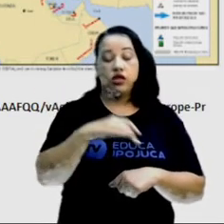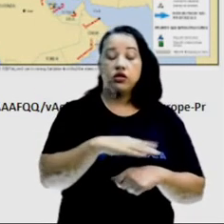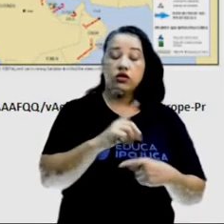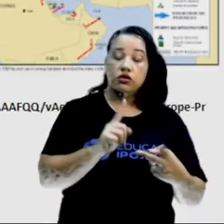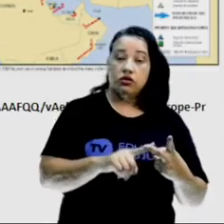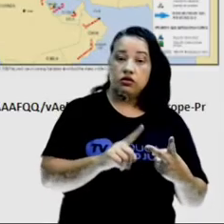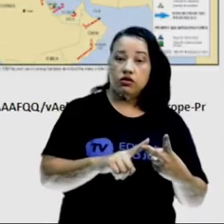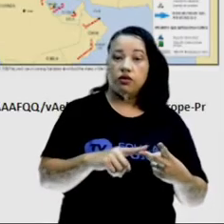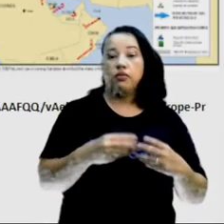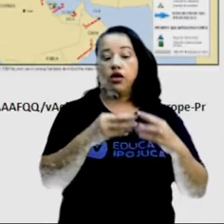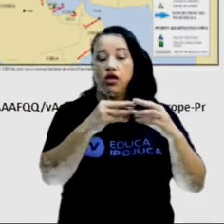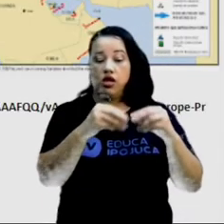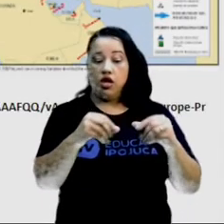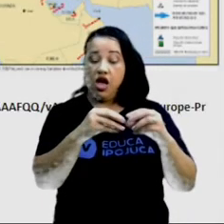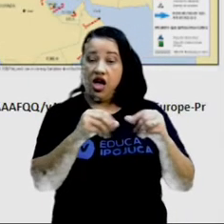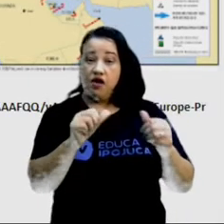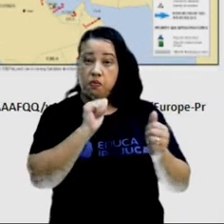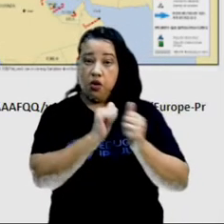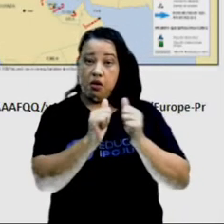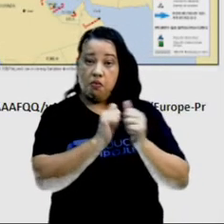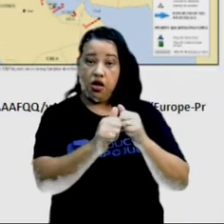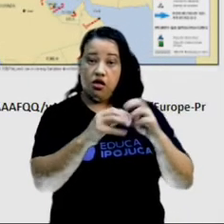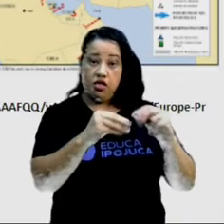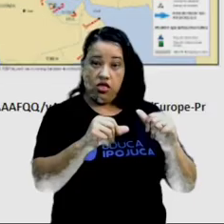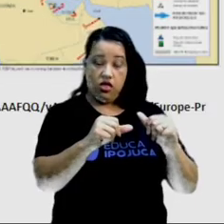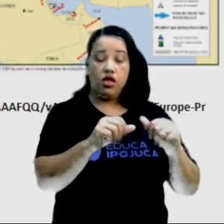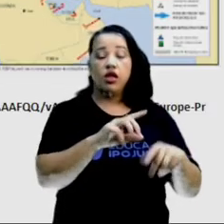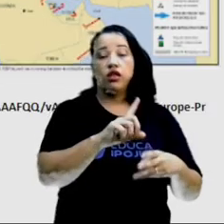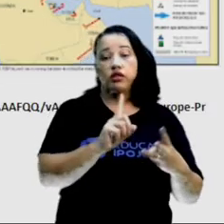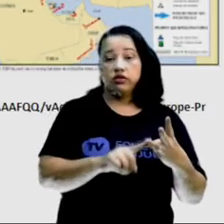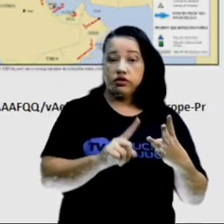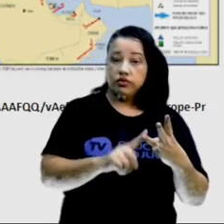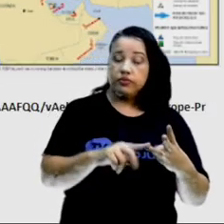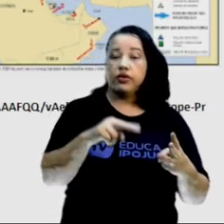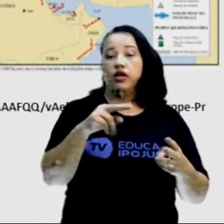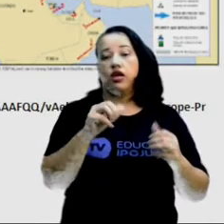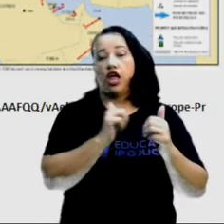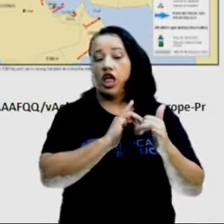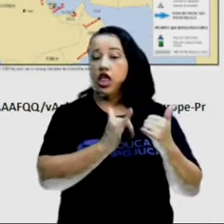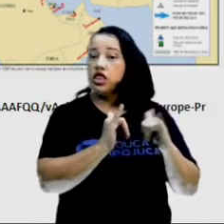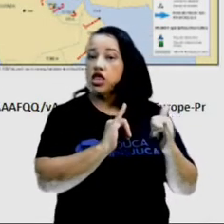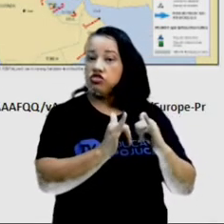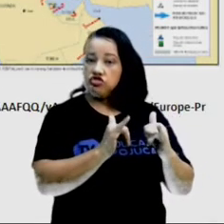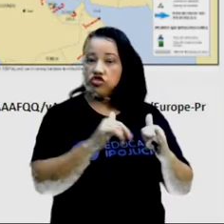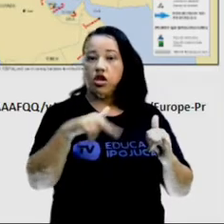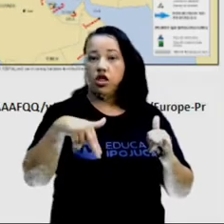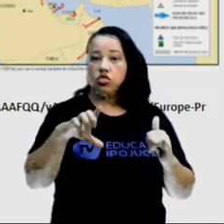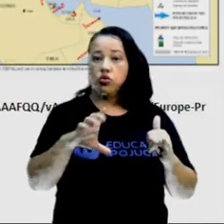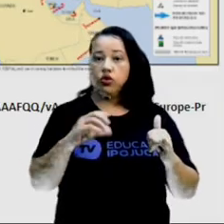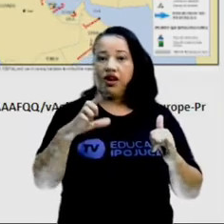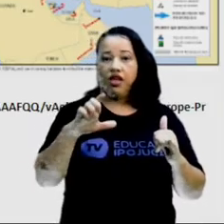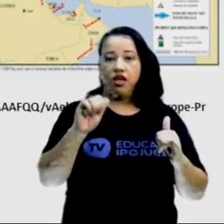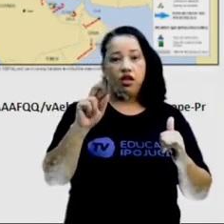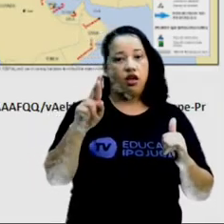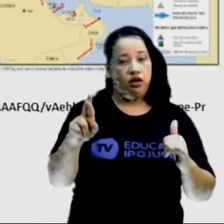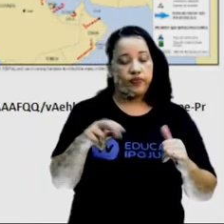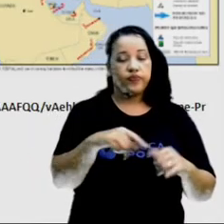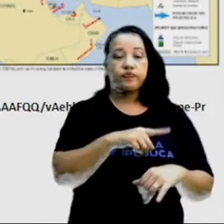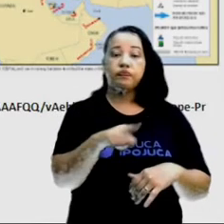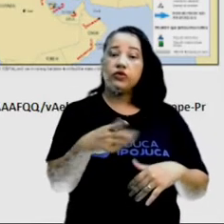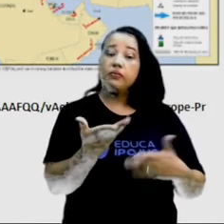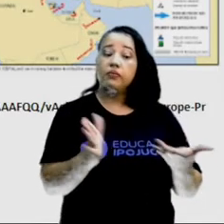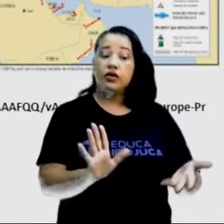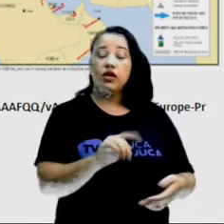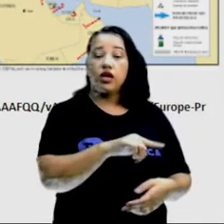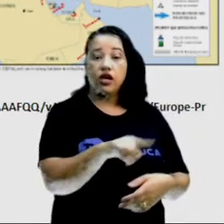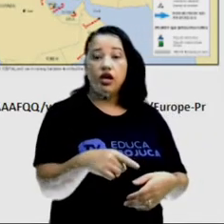nuclear. Um dos principais problemas da Europa é a dependência em relação a seus poucos fornecedores